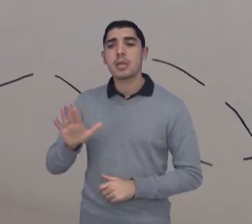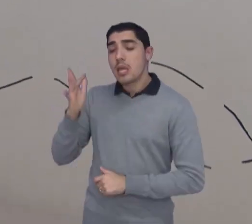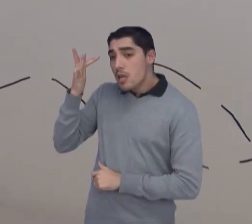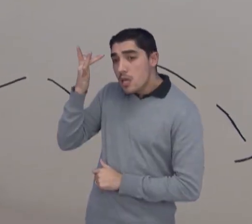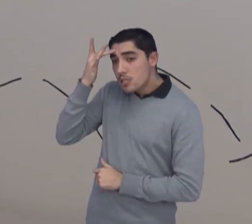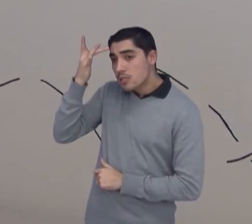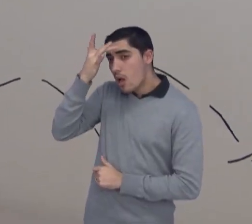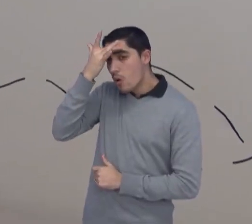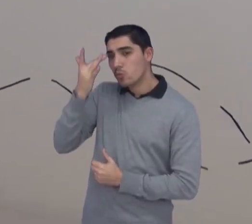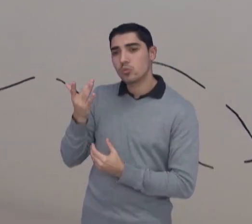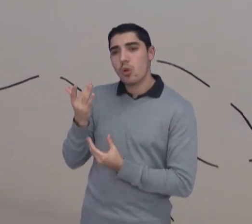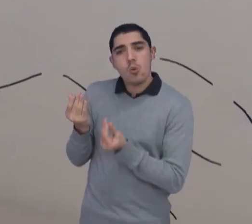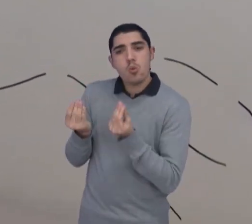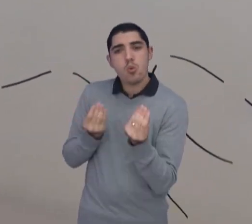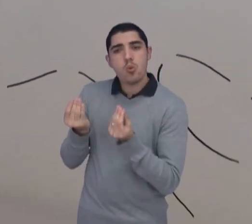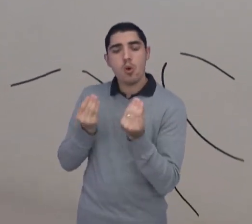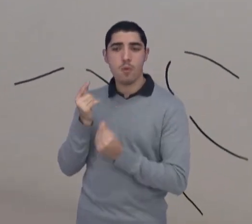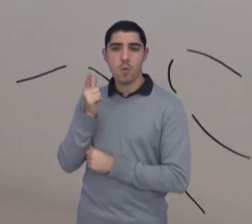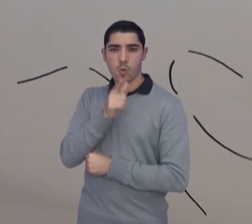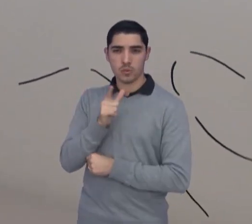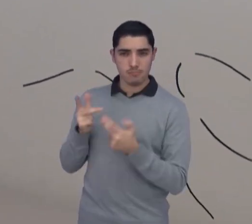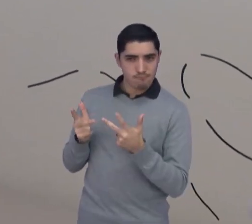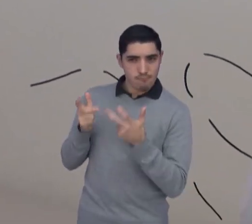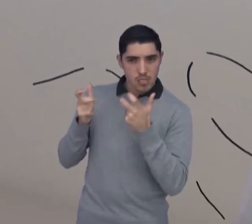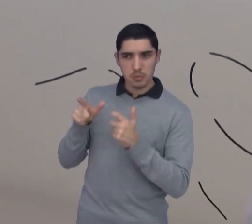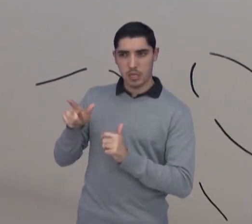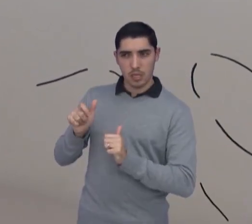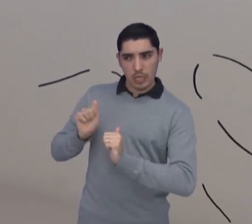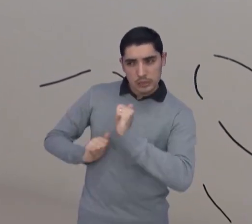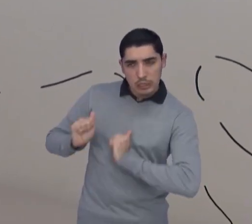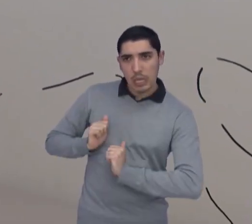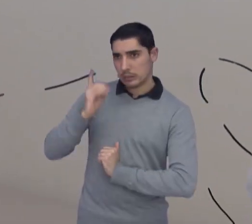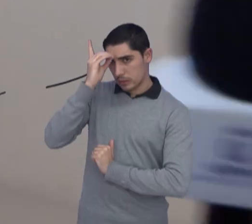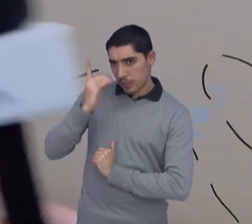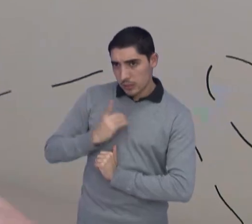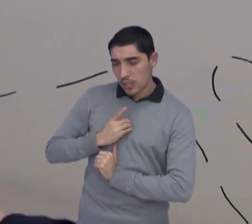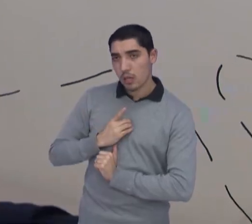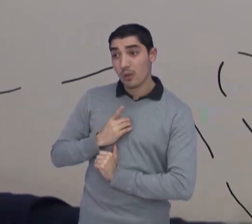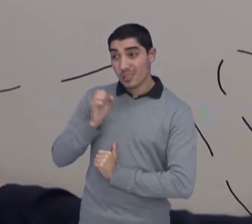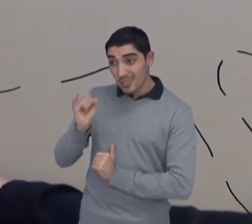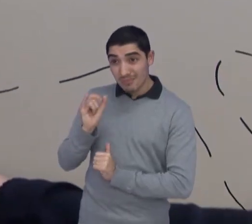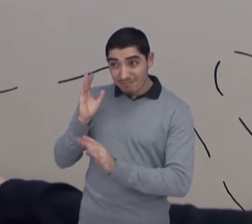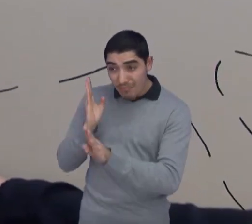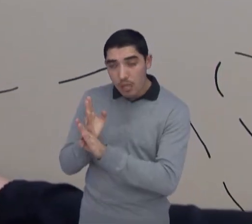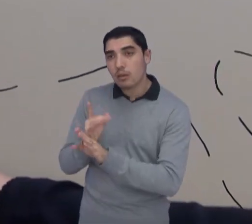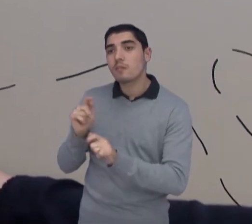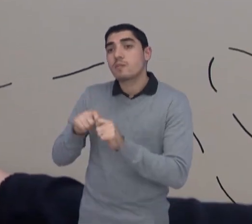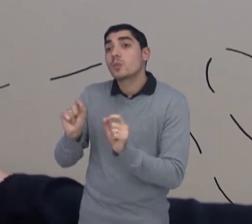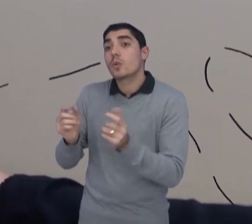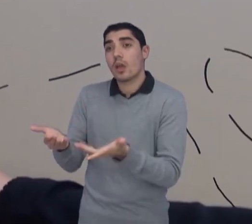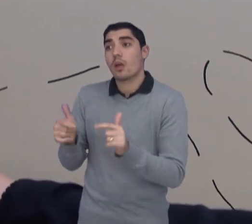né? Como que essas questões de ansiedade, depressão, elas aparecem para os adolescentes e o que fazer? Primeira